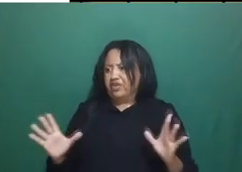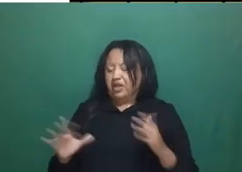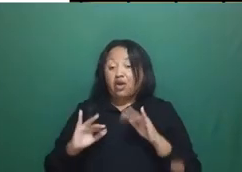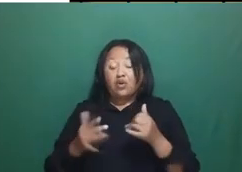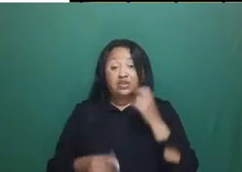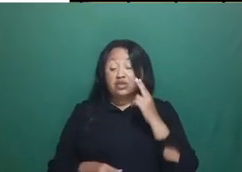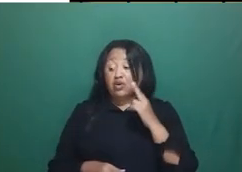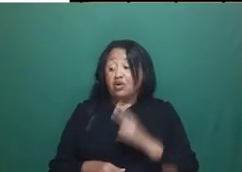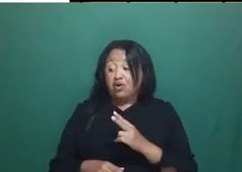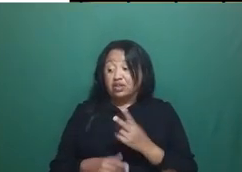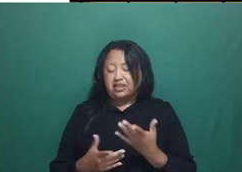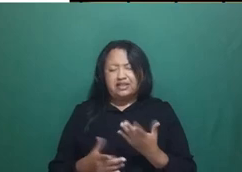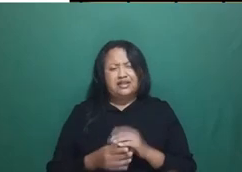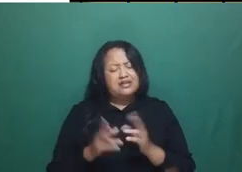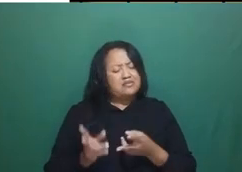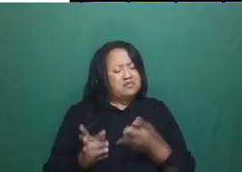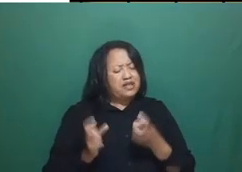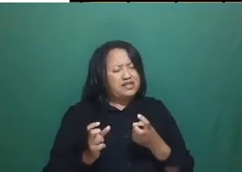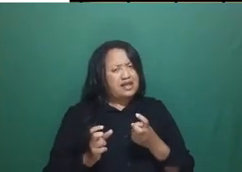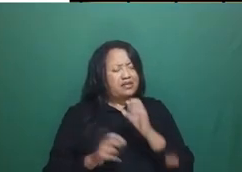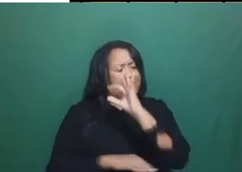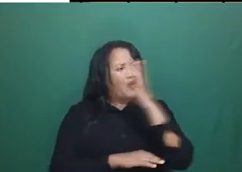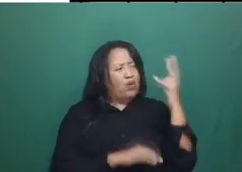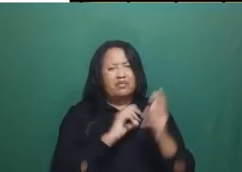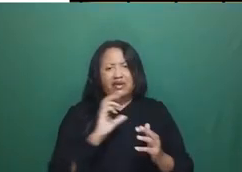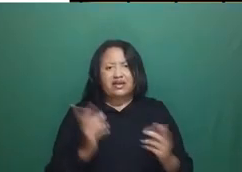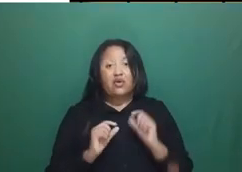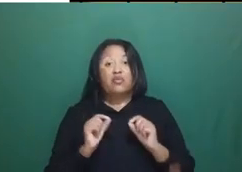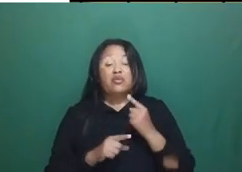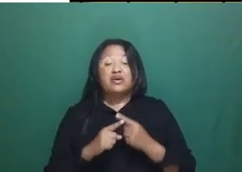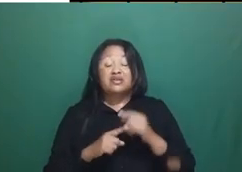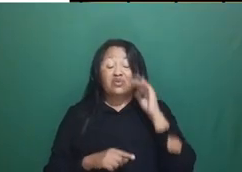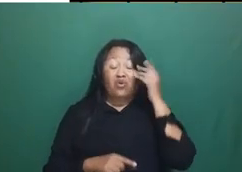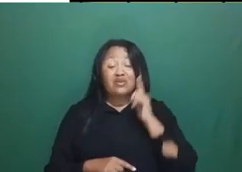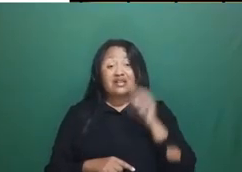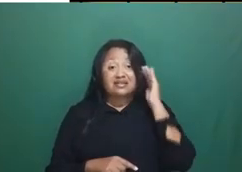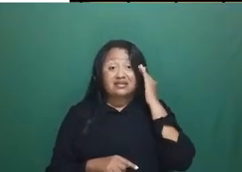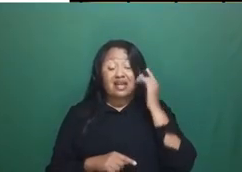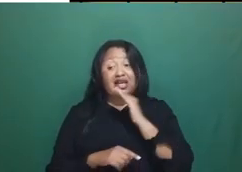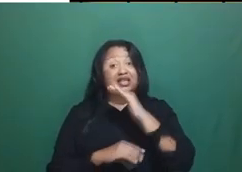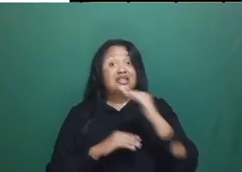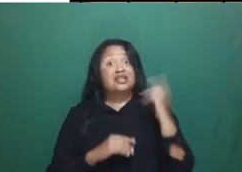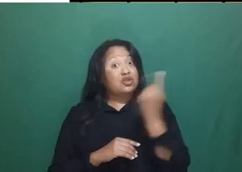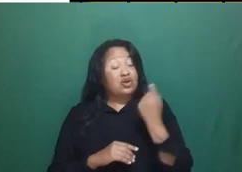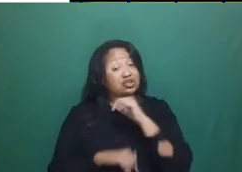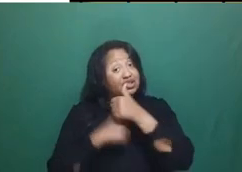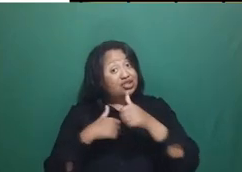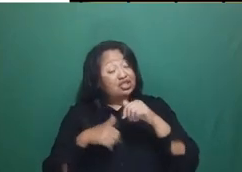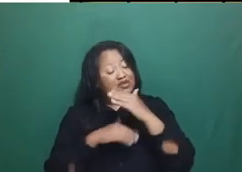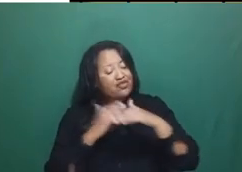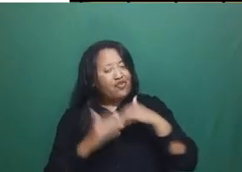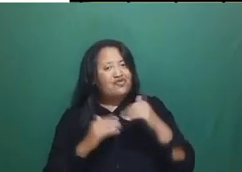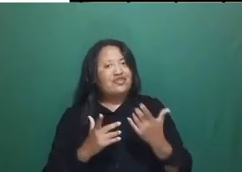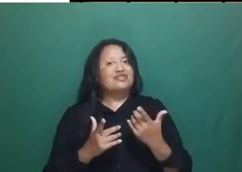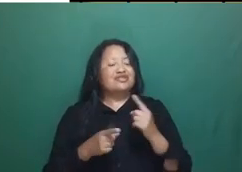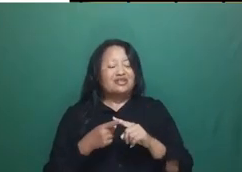a nossa o nosso Rastro ambiental o que que a gente não consegue entender que nós estamos envolvidos nisso também